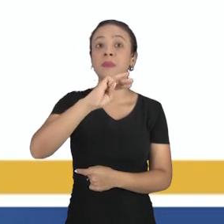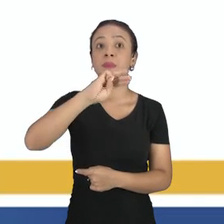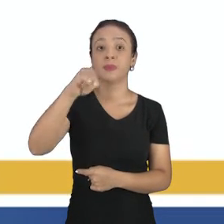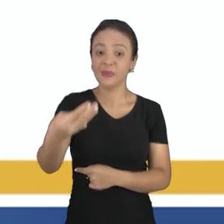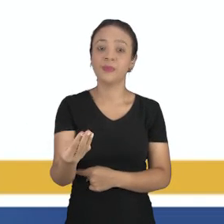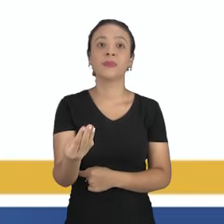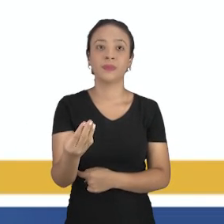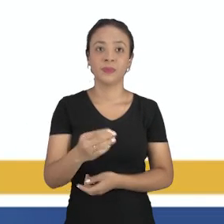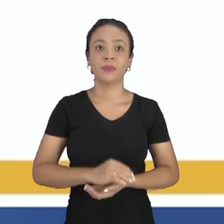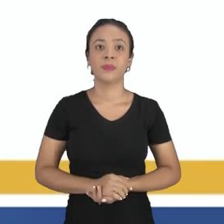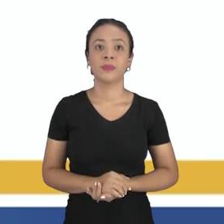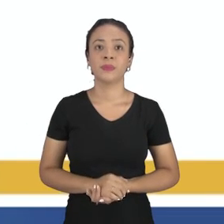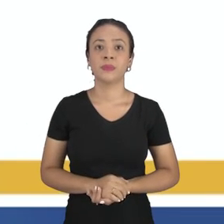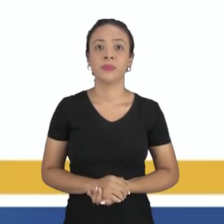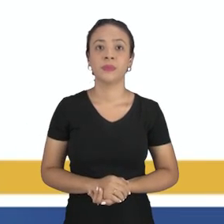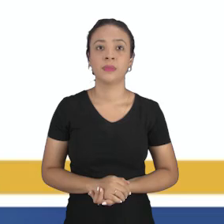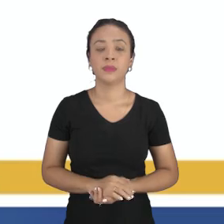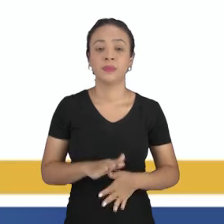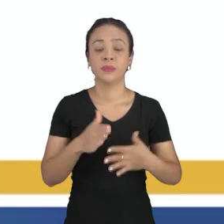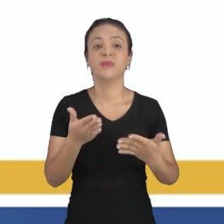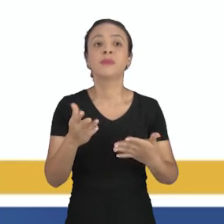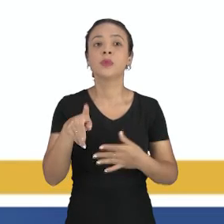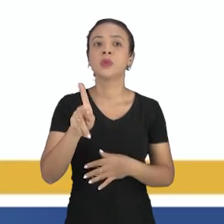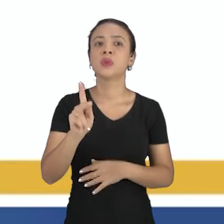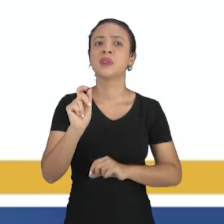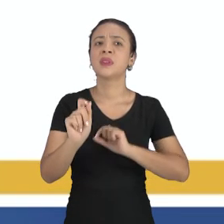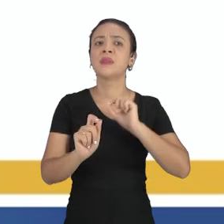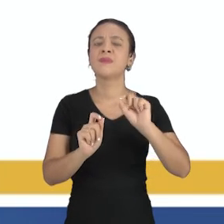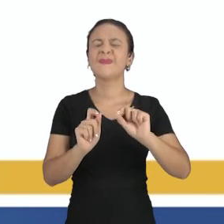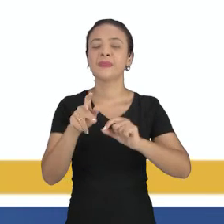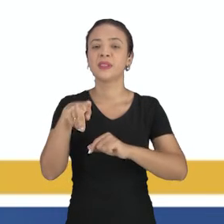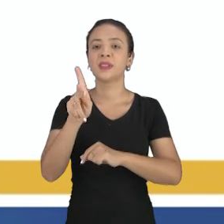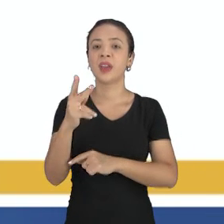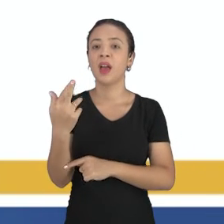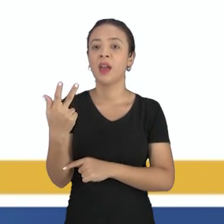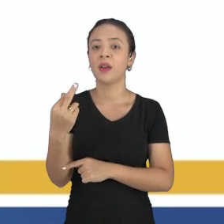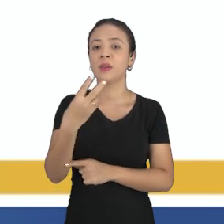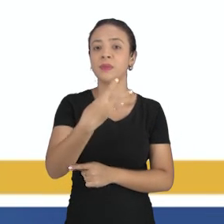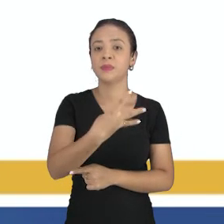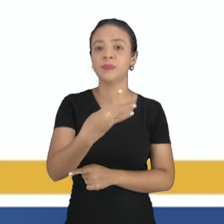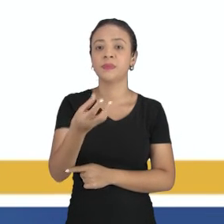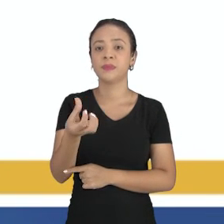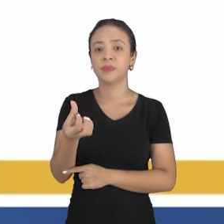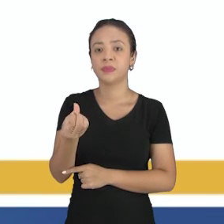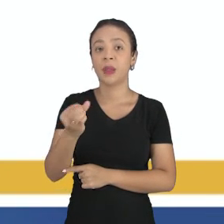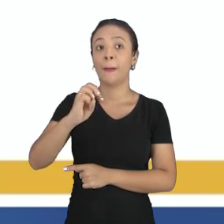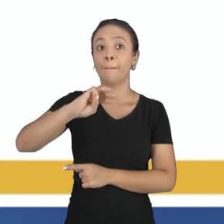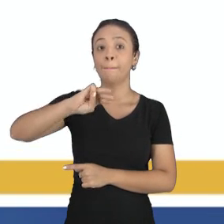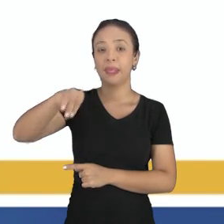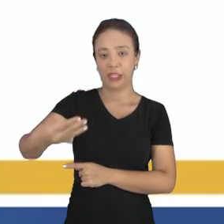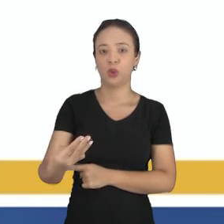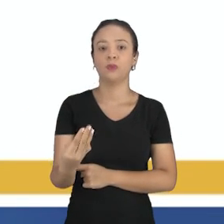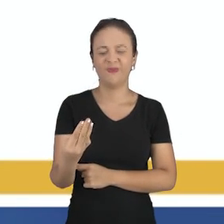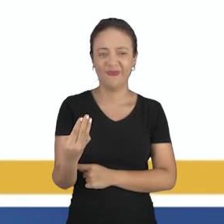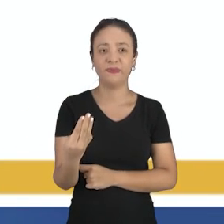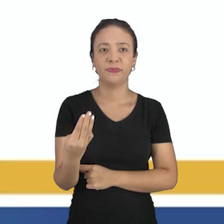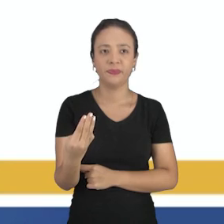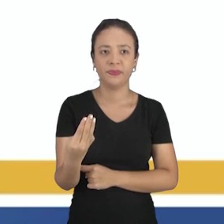Então o meu carro nesse caso aí que eu tô procurando k = 36 milhões